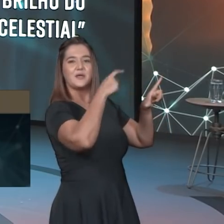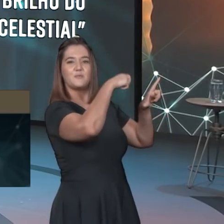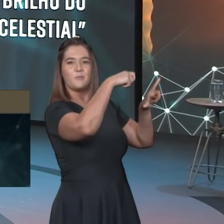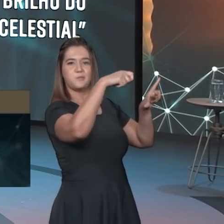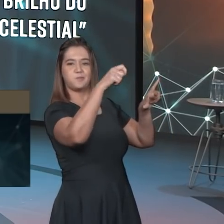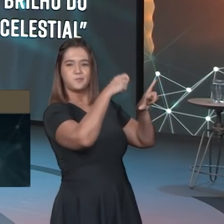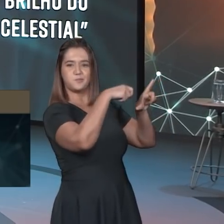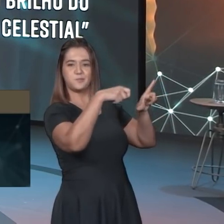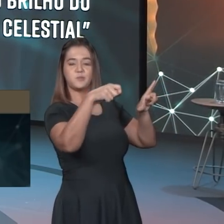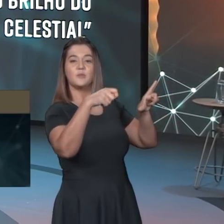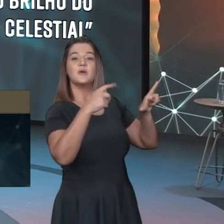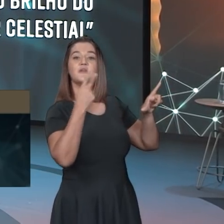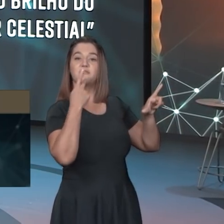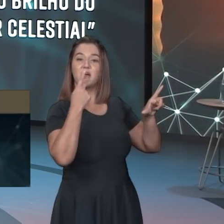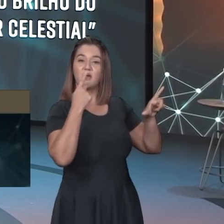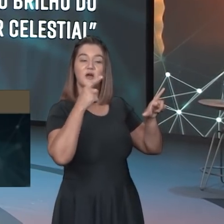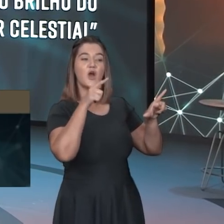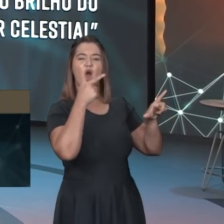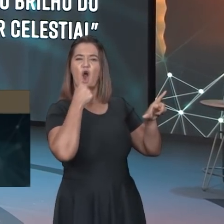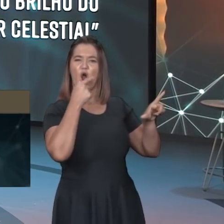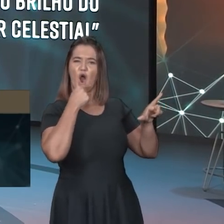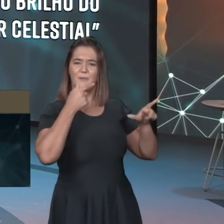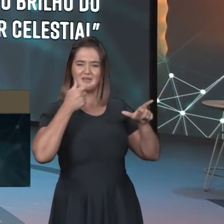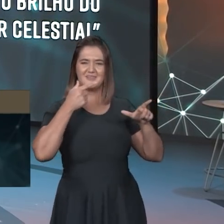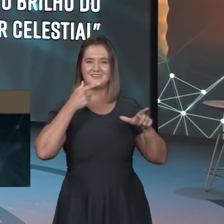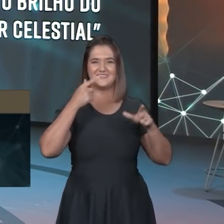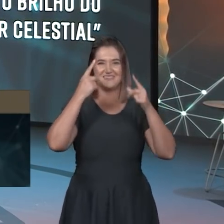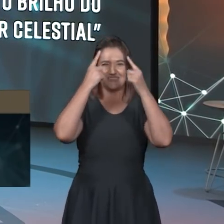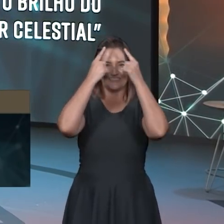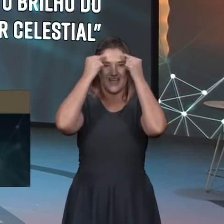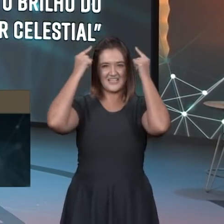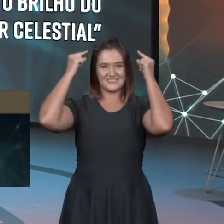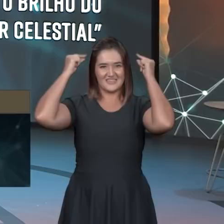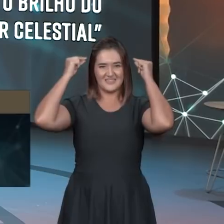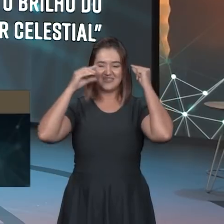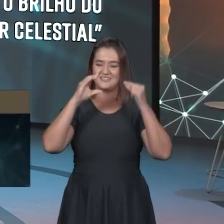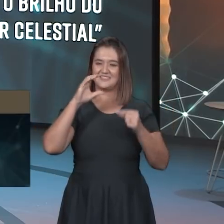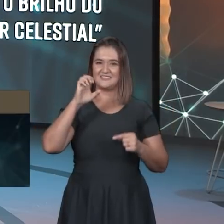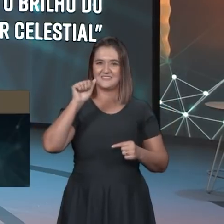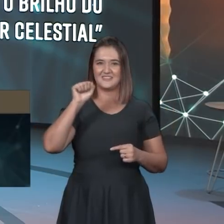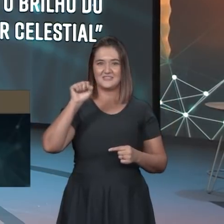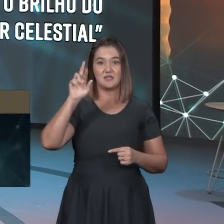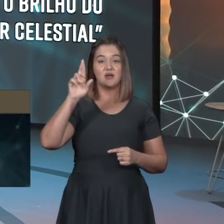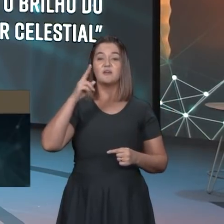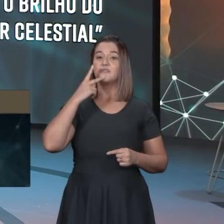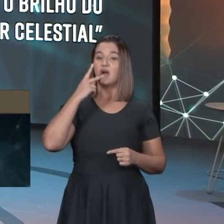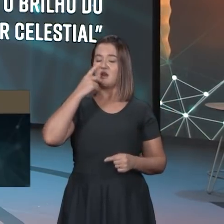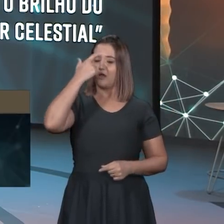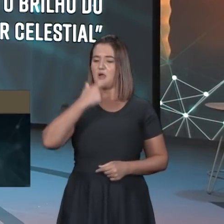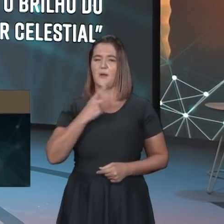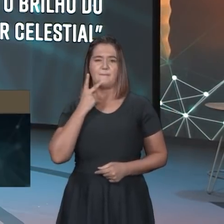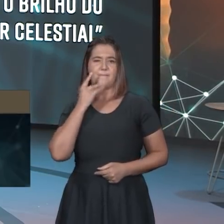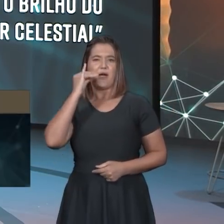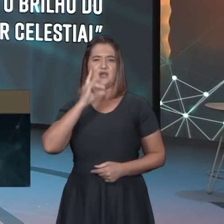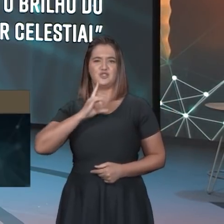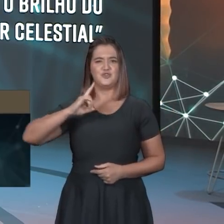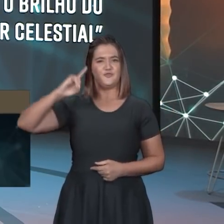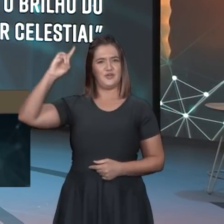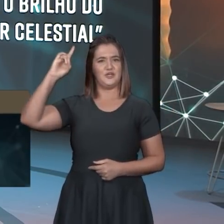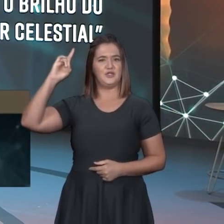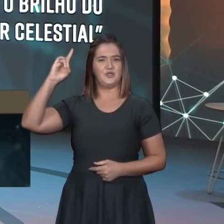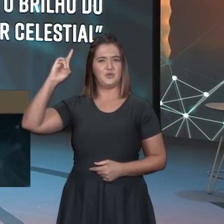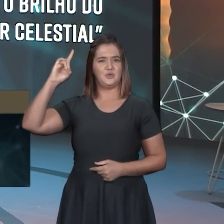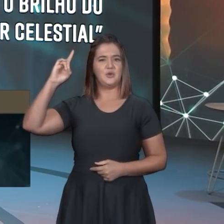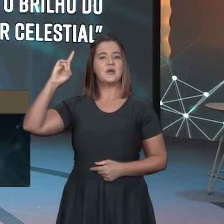César, governante dos oceanos e continentes, o Pai divino entre os homens, que leva o mesmo nome do seu Pai